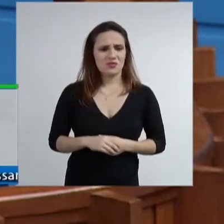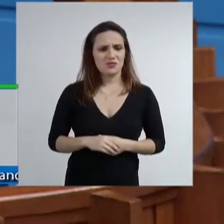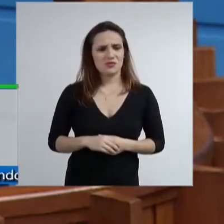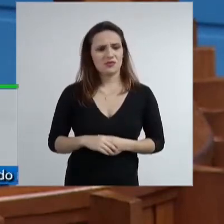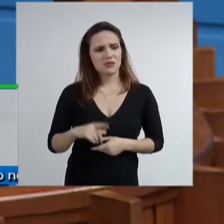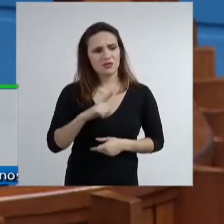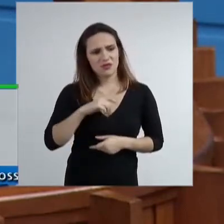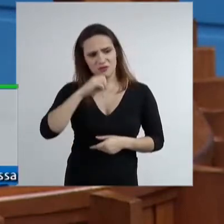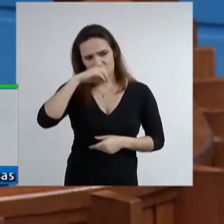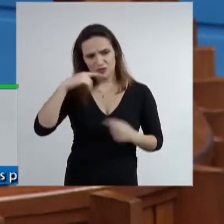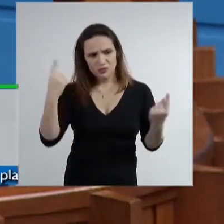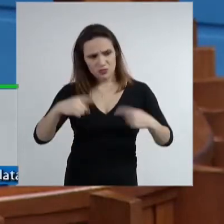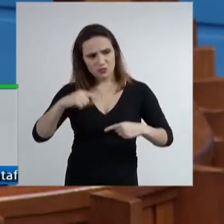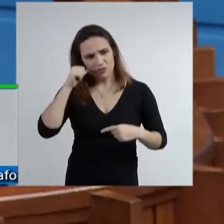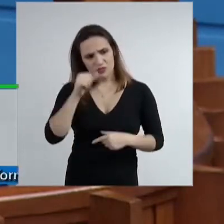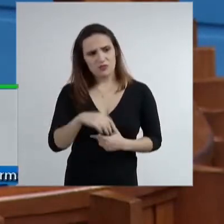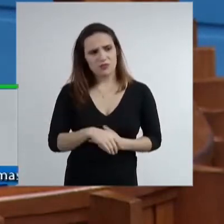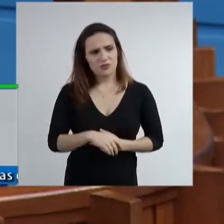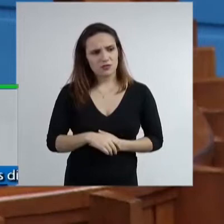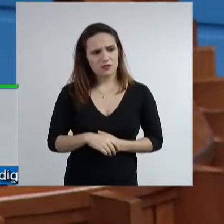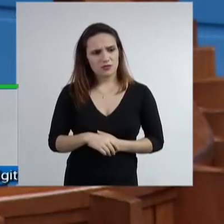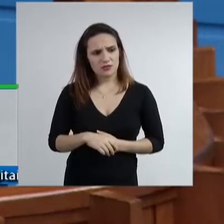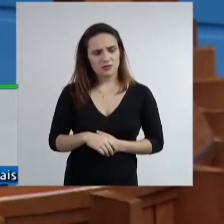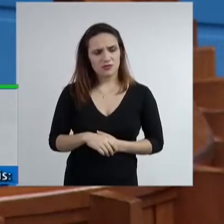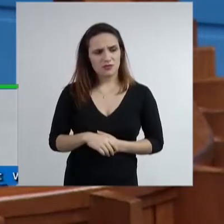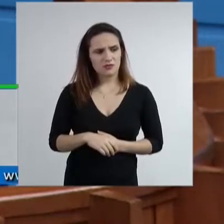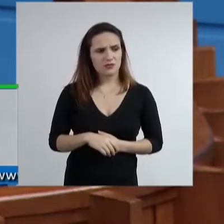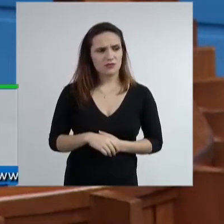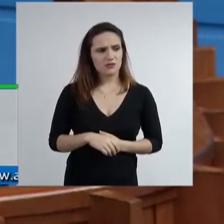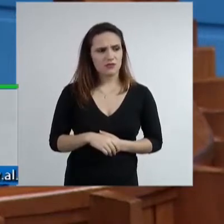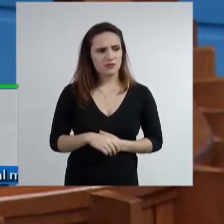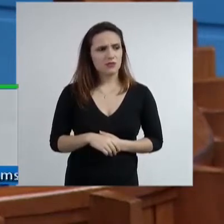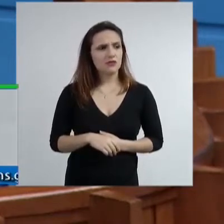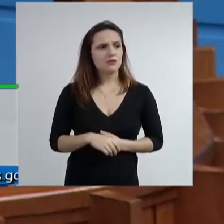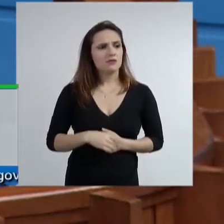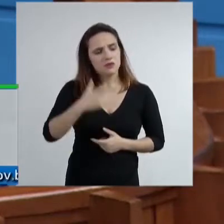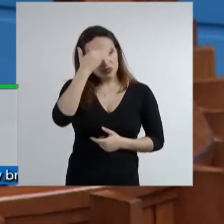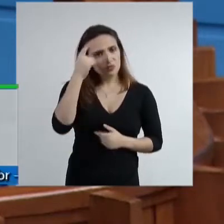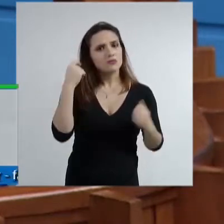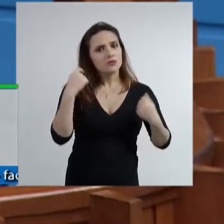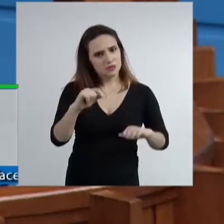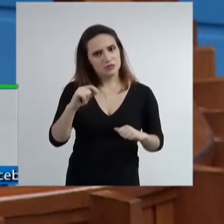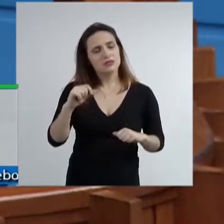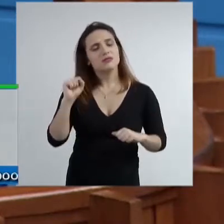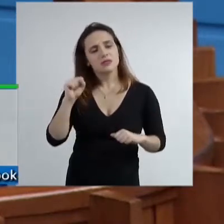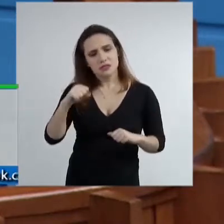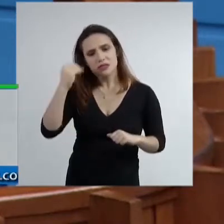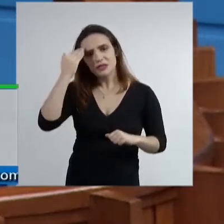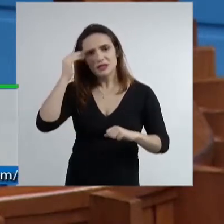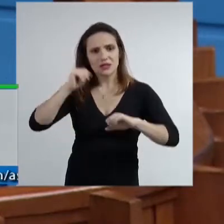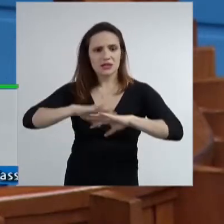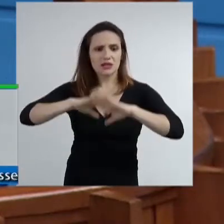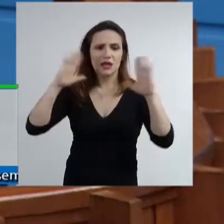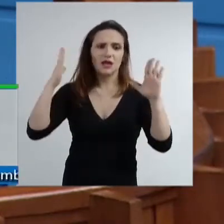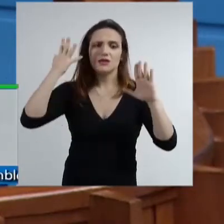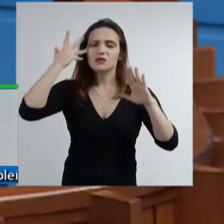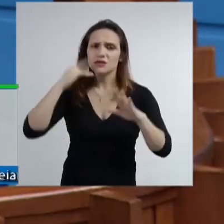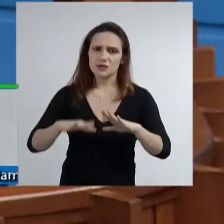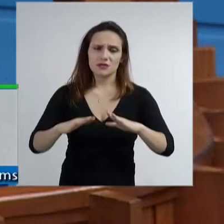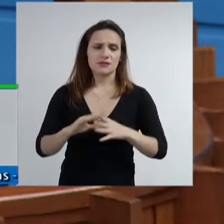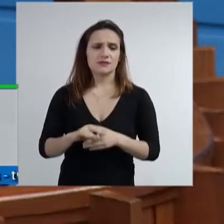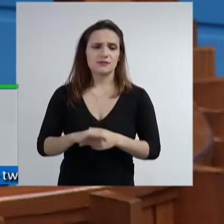contra a mulher. É preciso que isso seja introjectado, não é? Seja incutido na cabeça das crianças, porque infelizmente nós